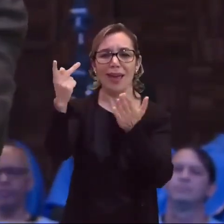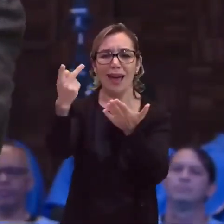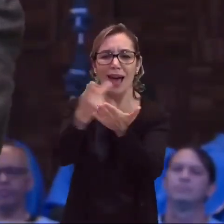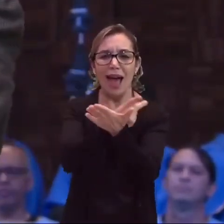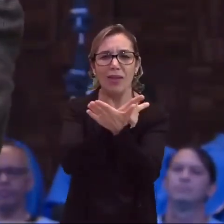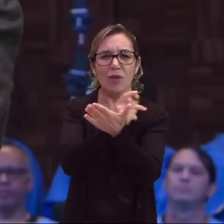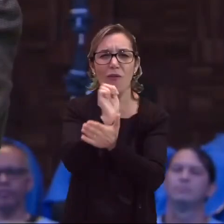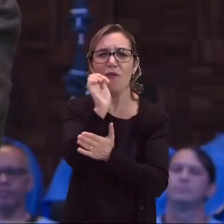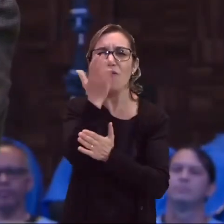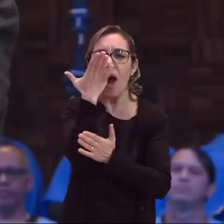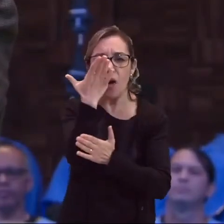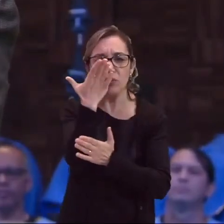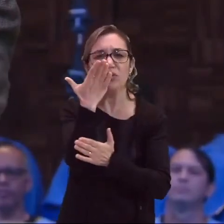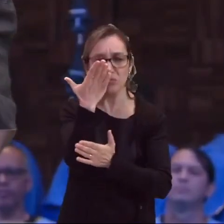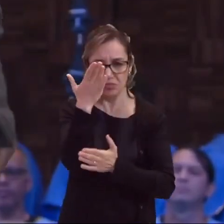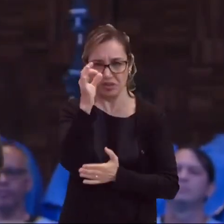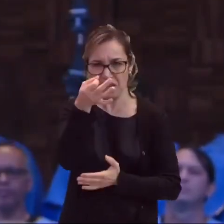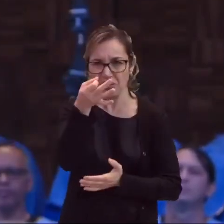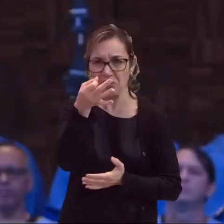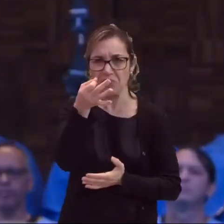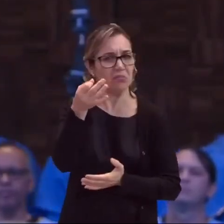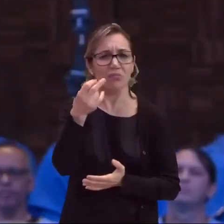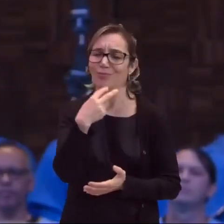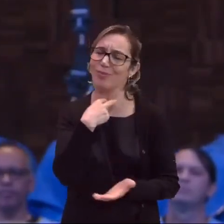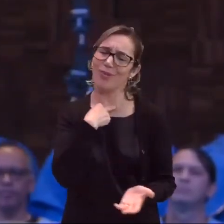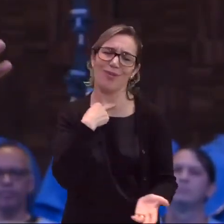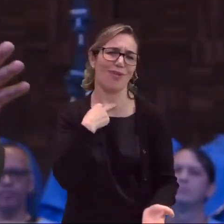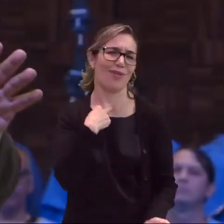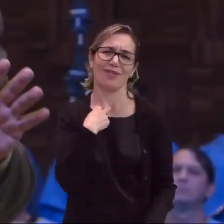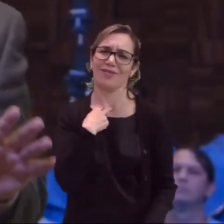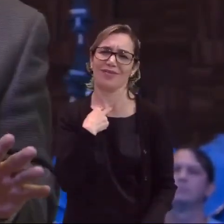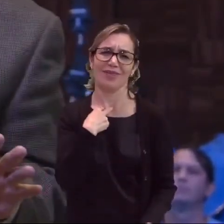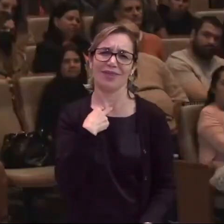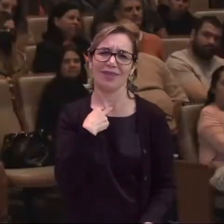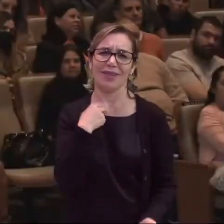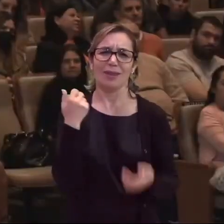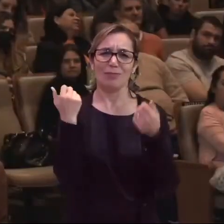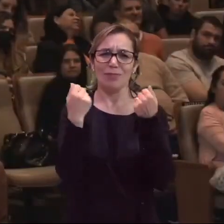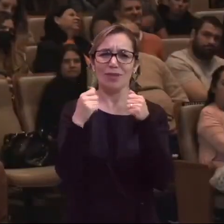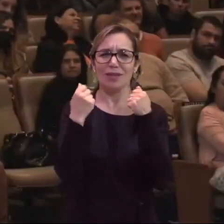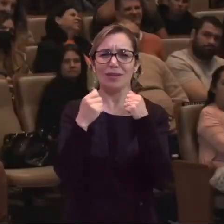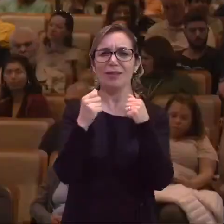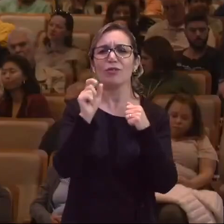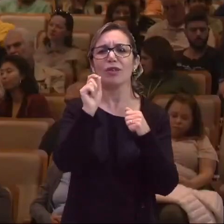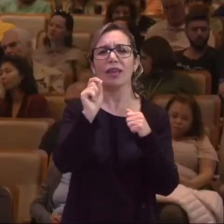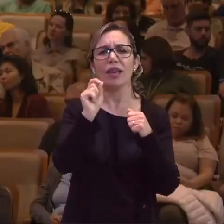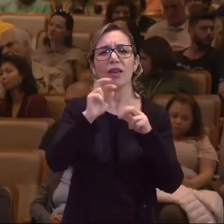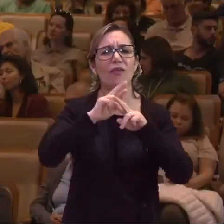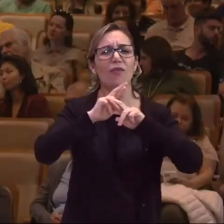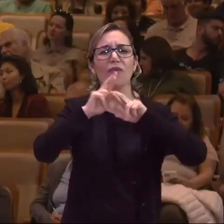você já aprendeu não aprendeu então hora de novo para dizer assim não Ore como hipócrita